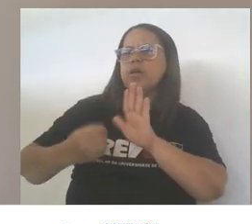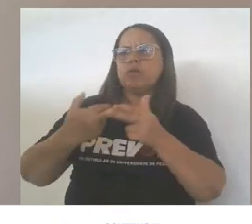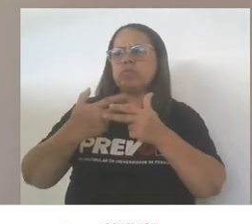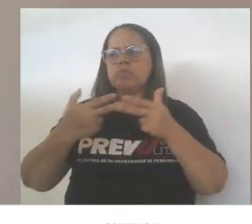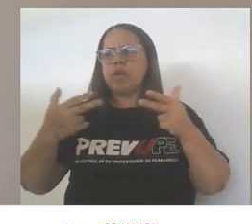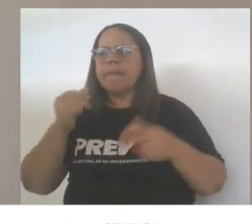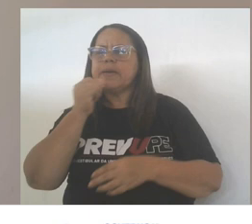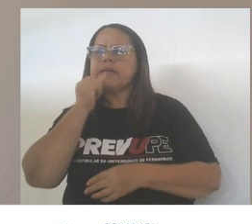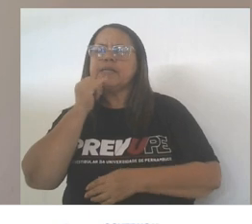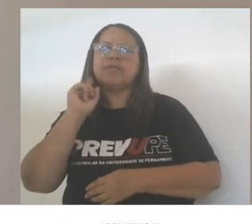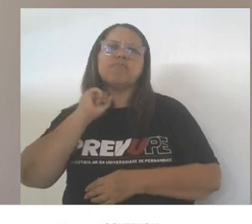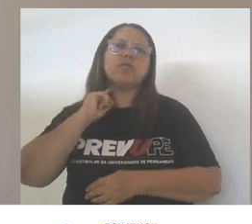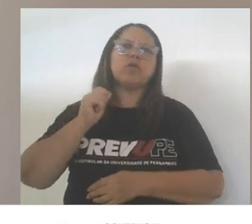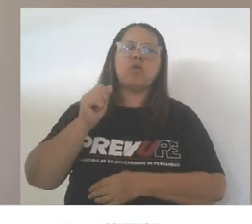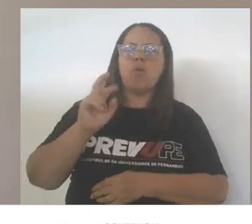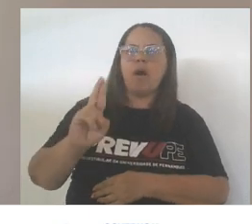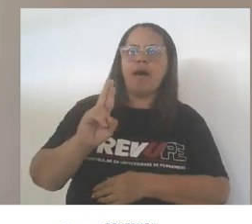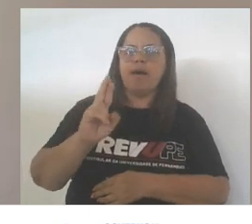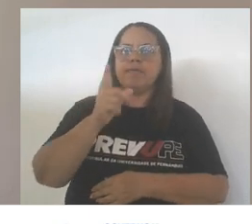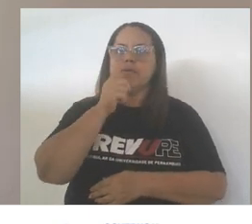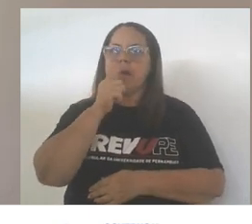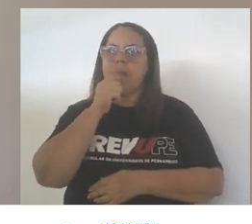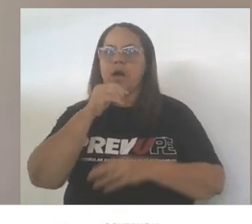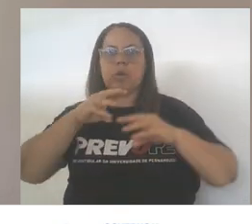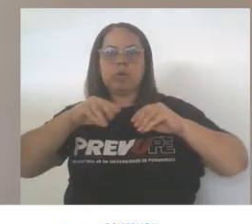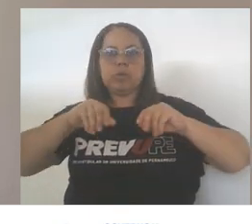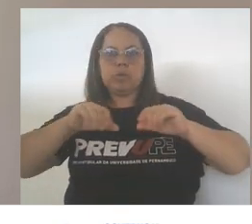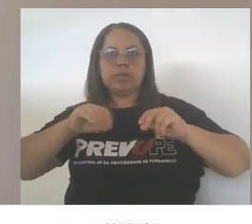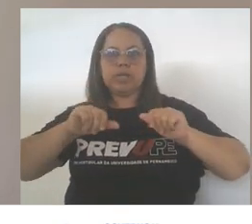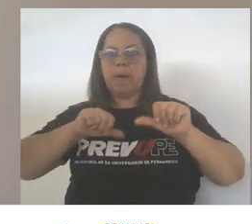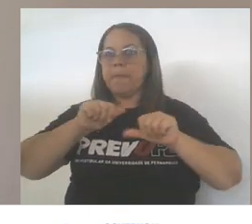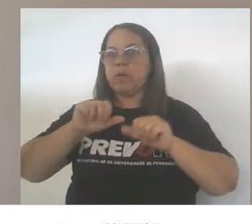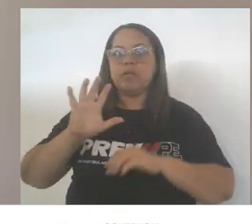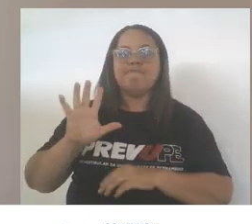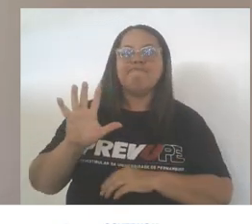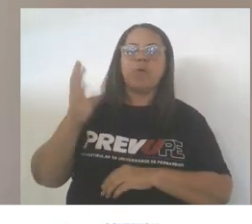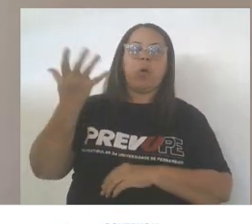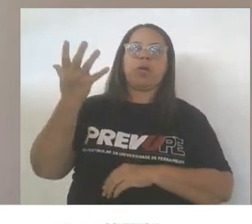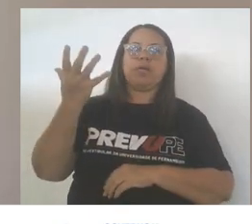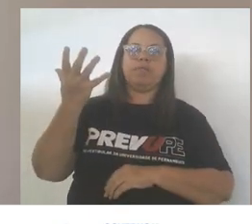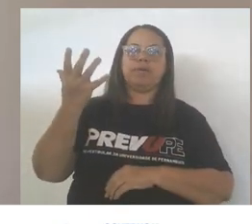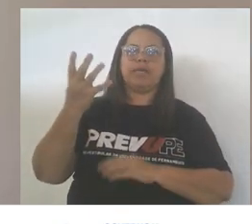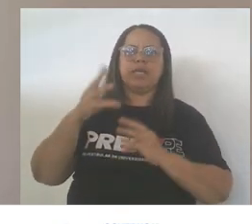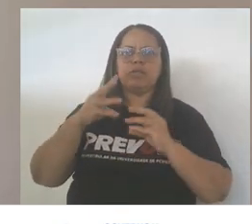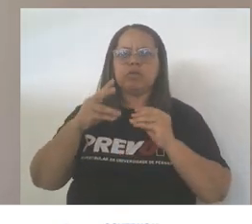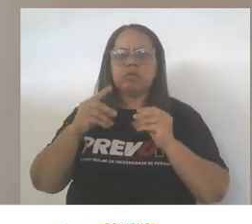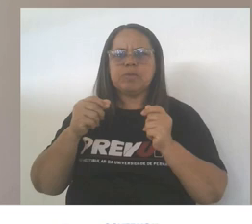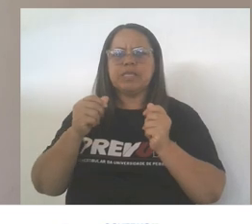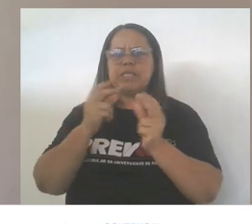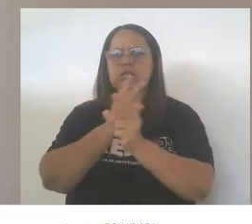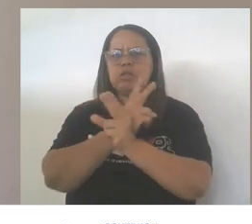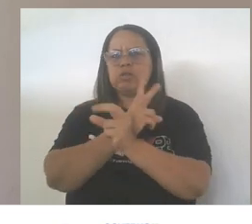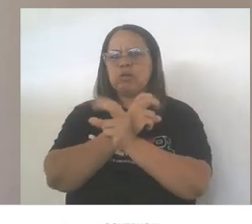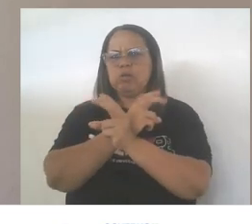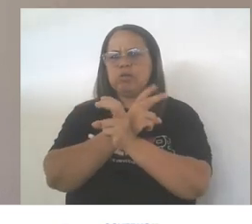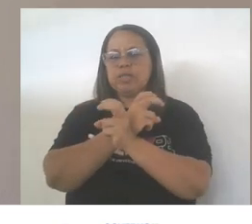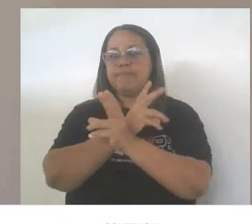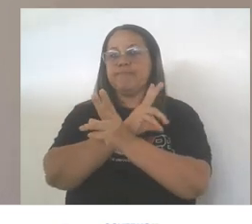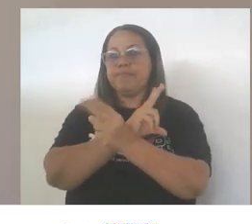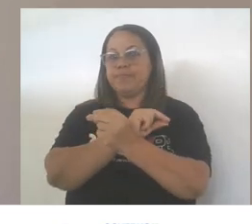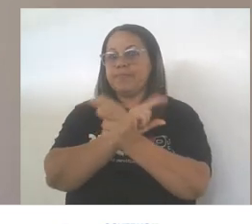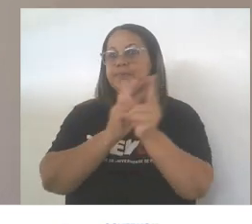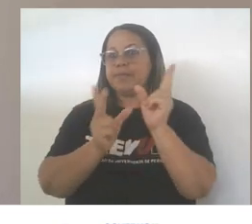do ar, da água, do solo, mudanças climáticas, substâncias tóxicas,